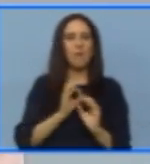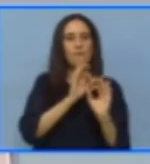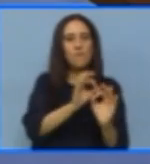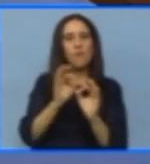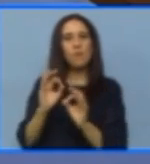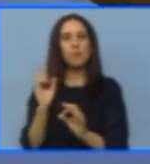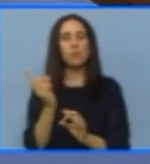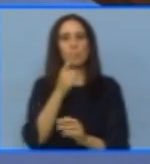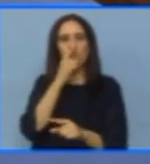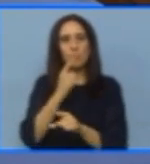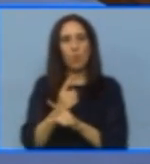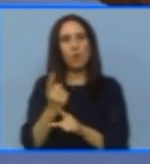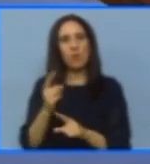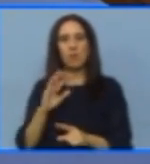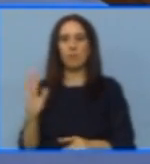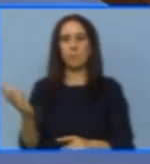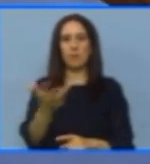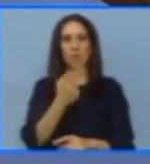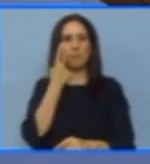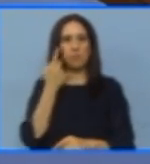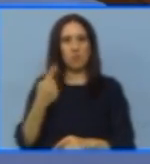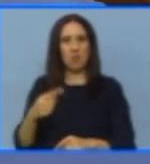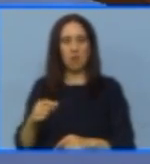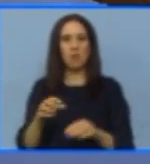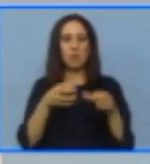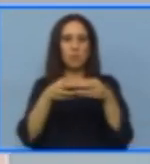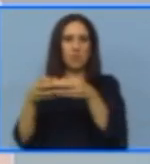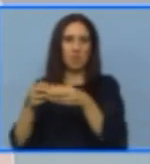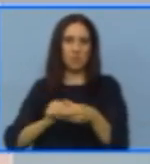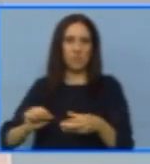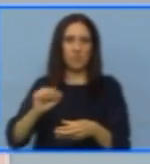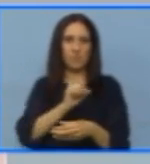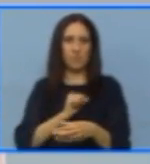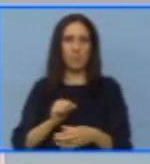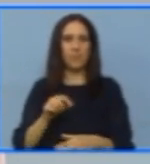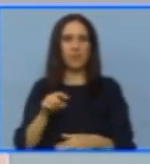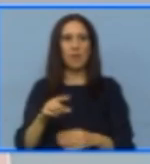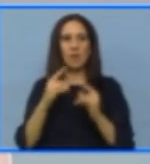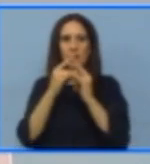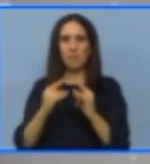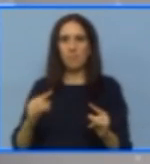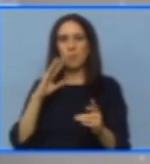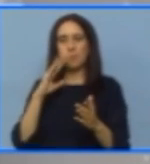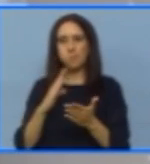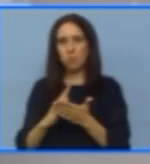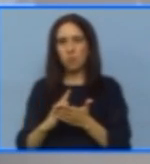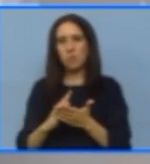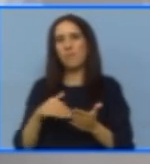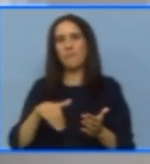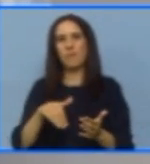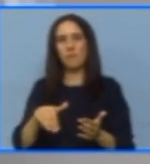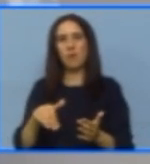bem comum, que é o ambiente em que vivemos e as nossas comunidades. É o último acampamento que vamos